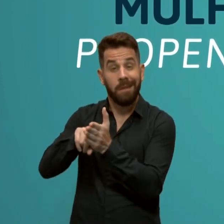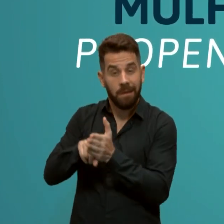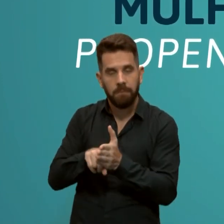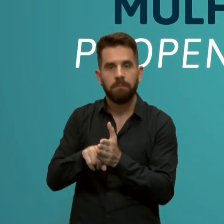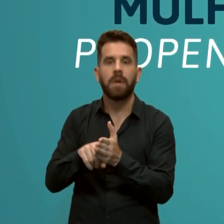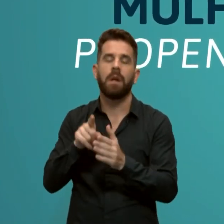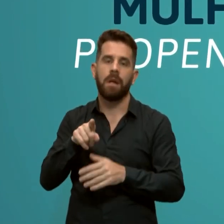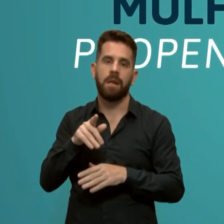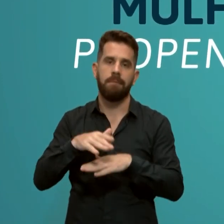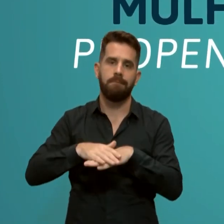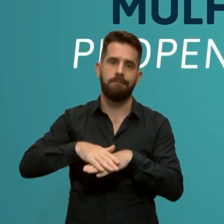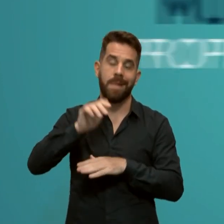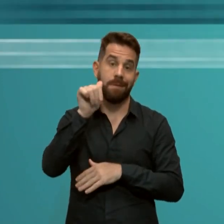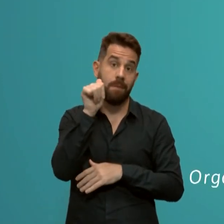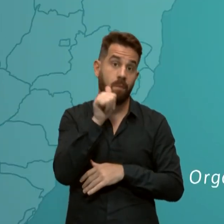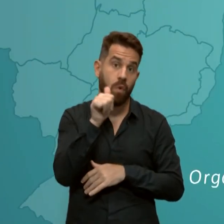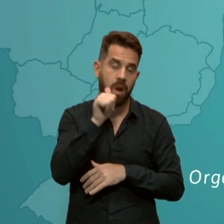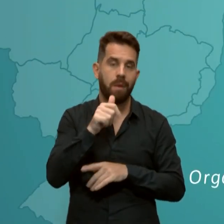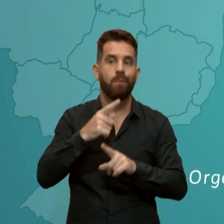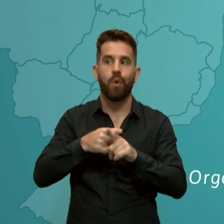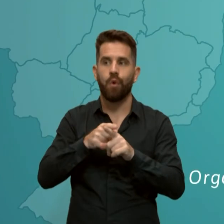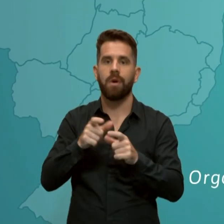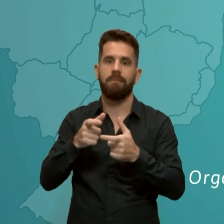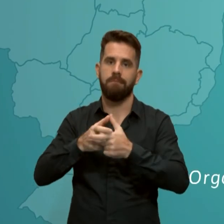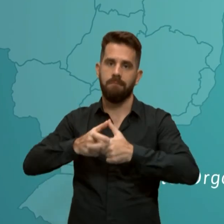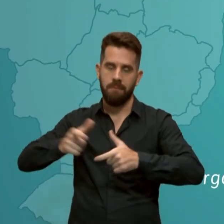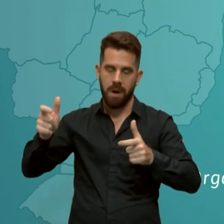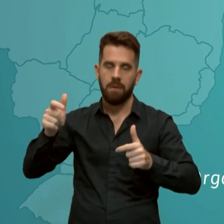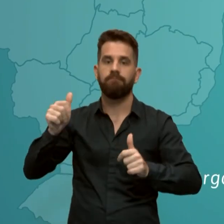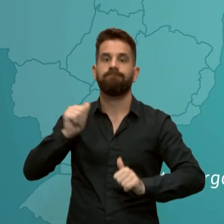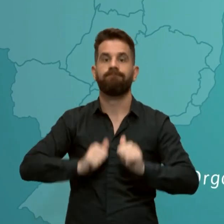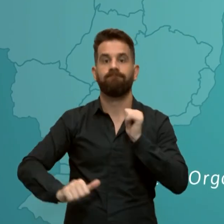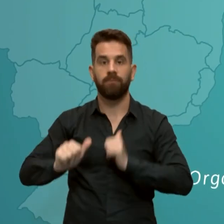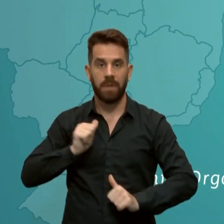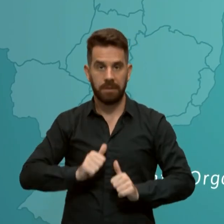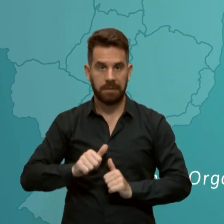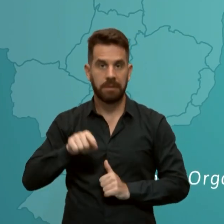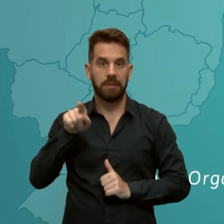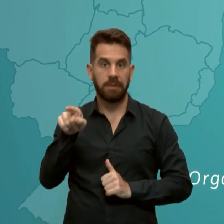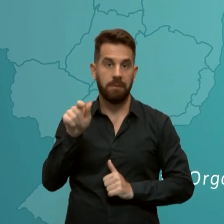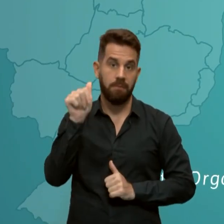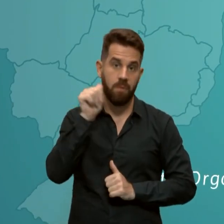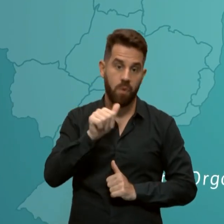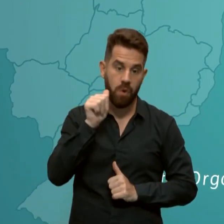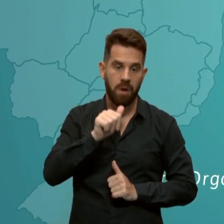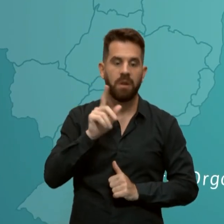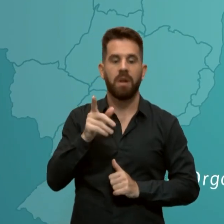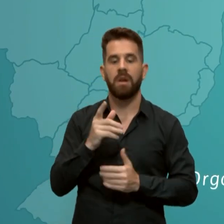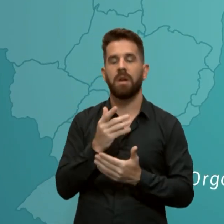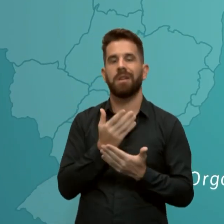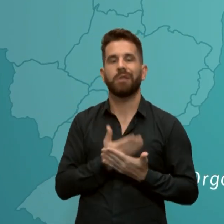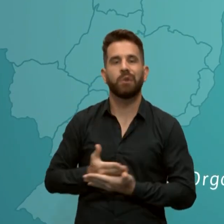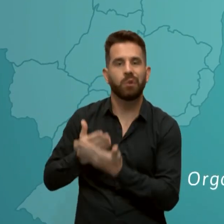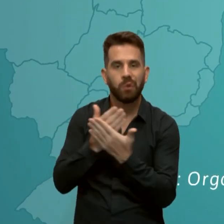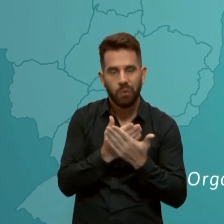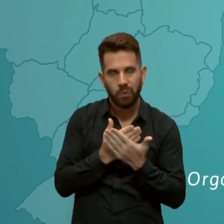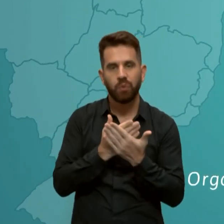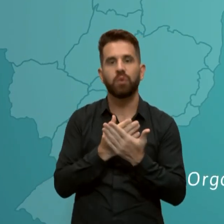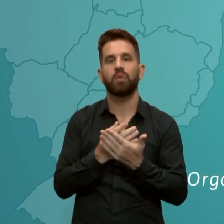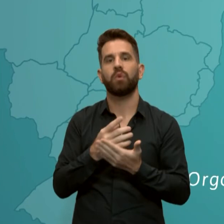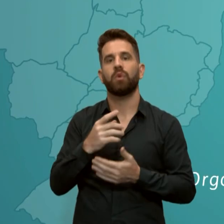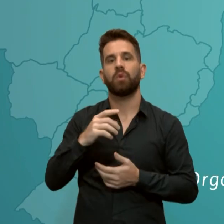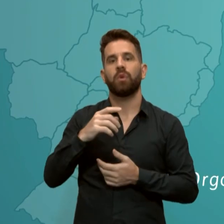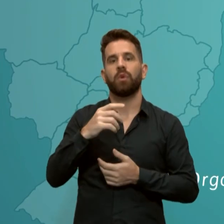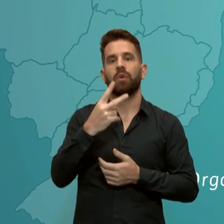estão mais propensas à ansiedade. Isso é confirmado por um estudo de 2018, feito pela Organização Mundial da